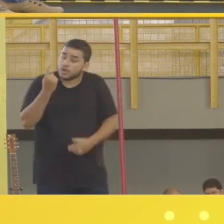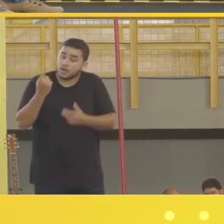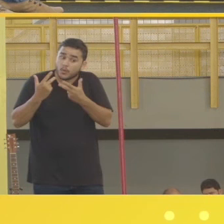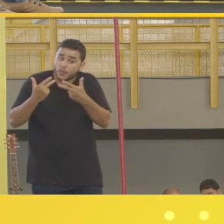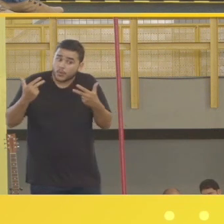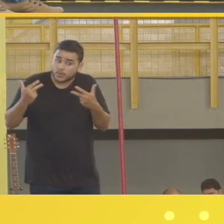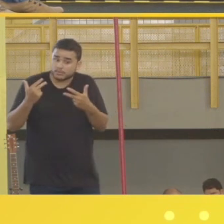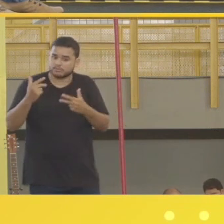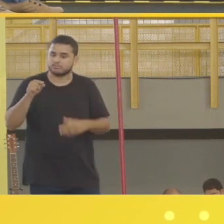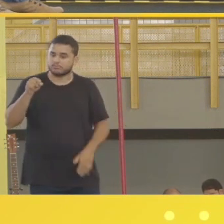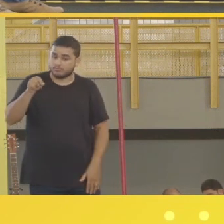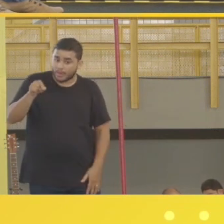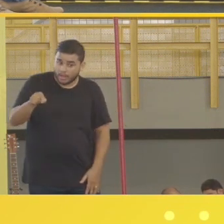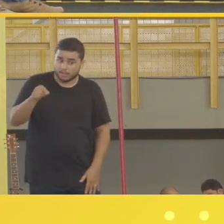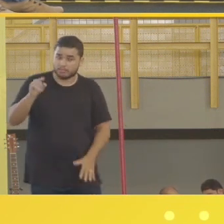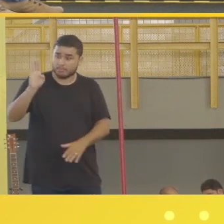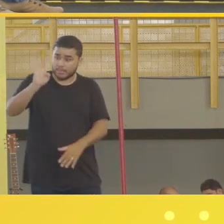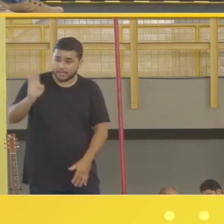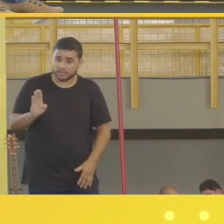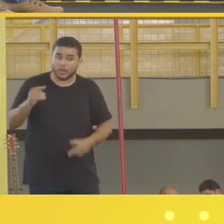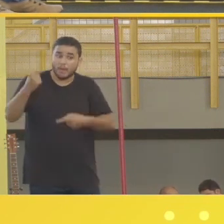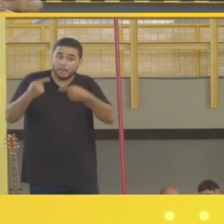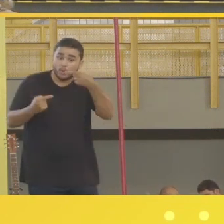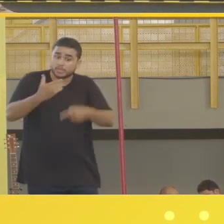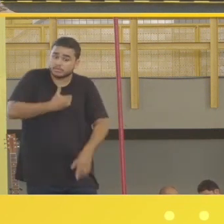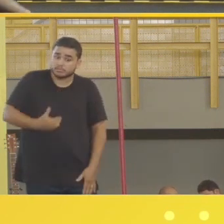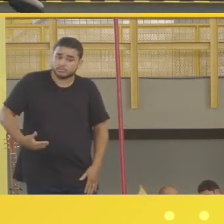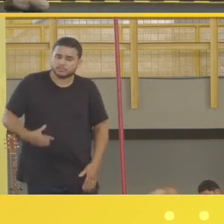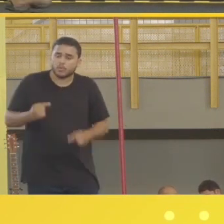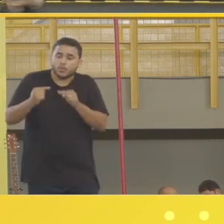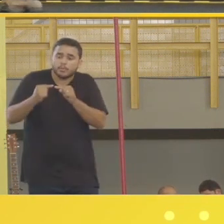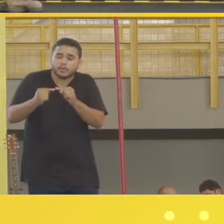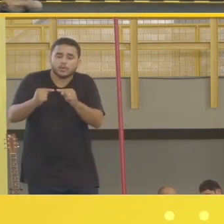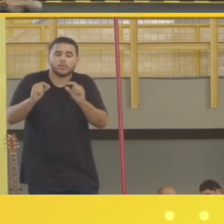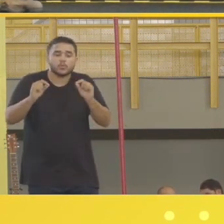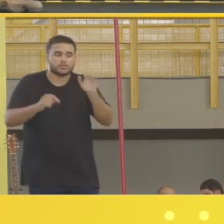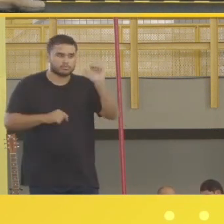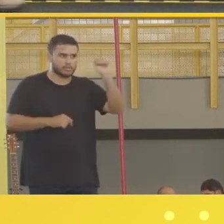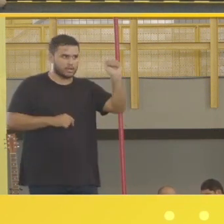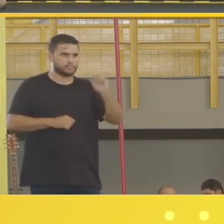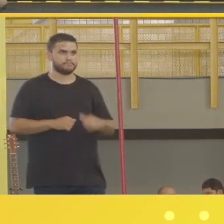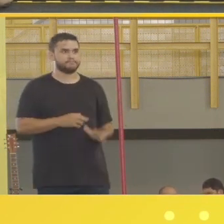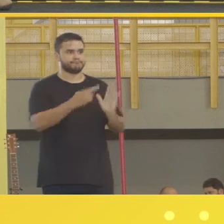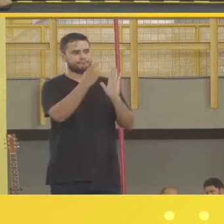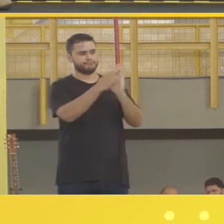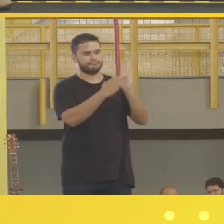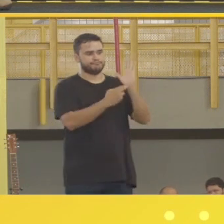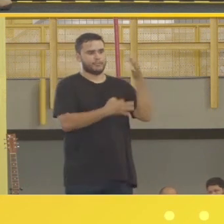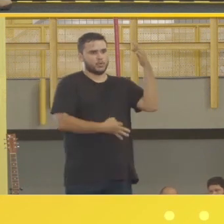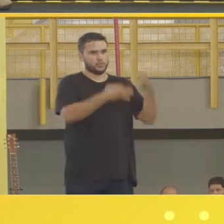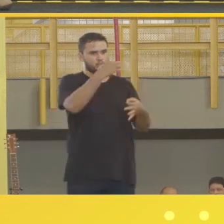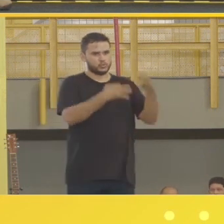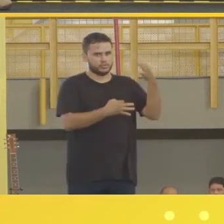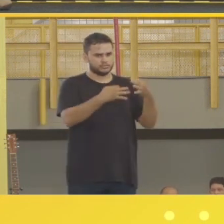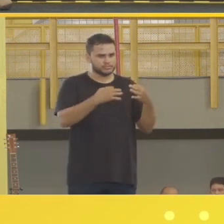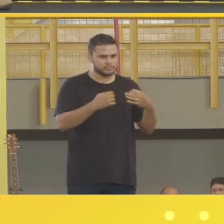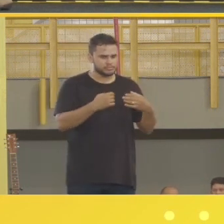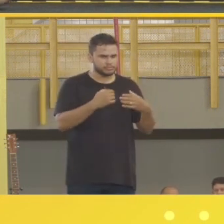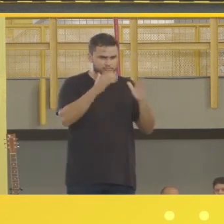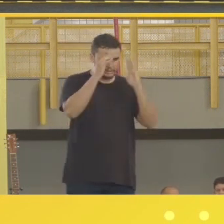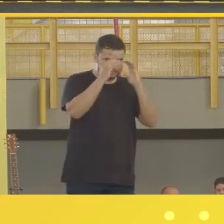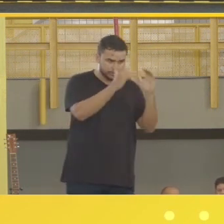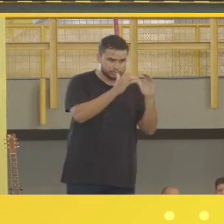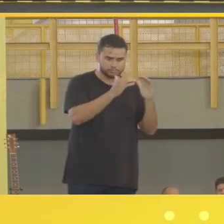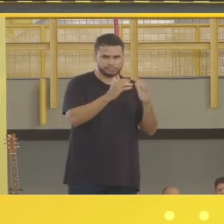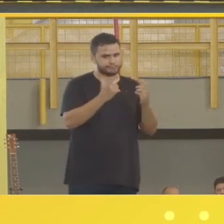expressa-se, segundo a análise do historiador, o item A, rigidez das normas jurídicas, sim ou não? Não.